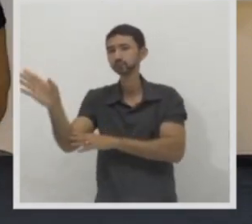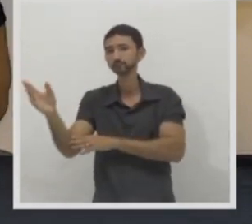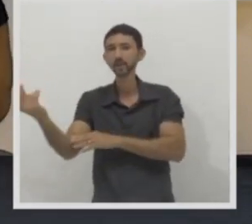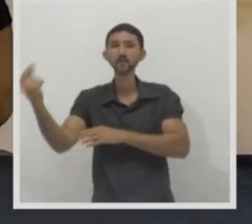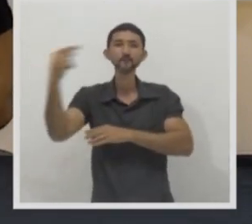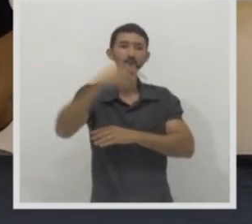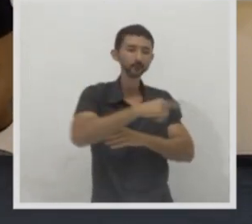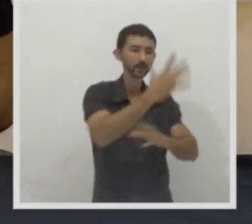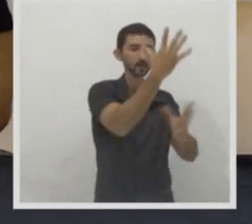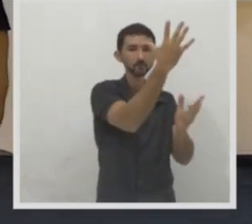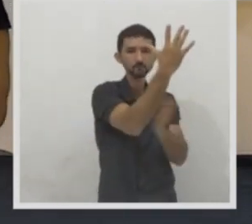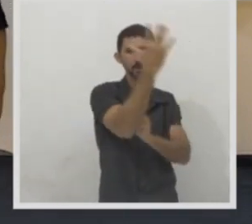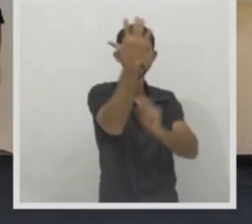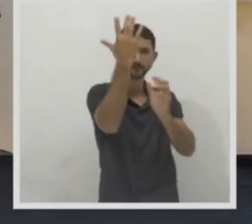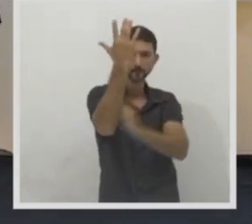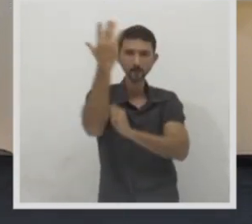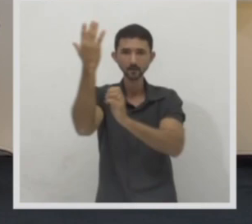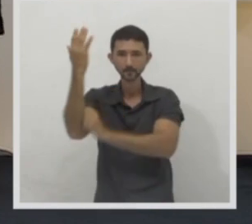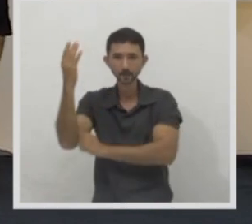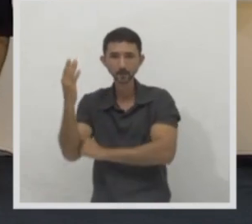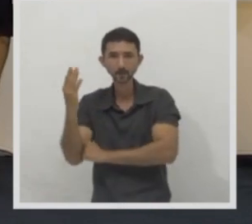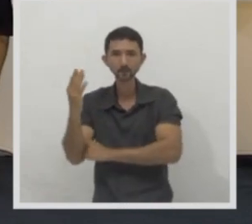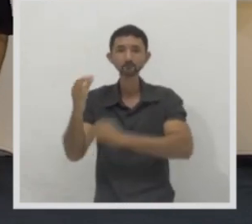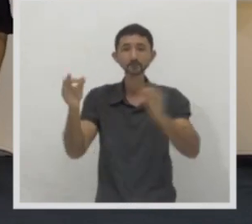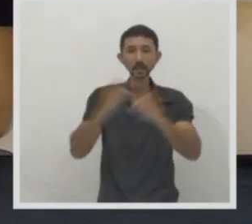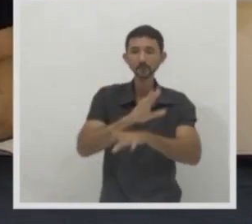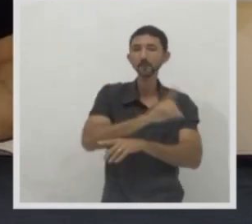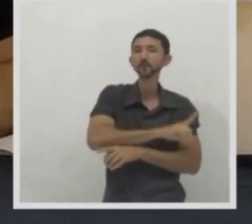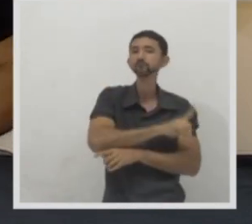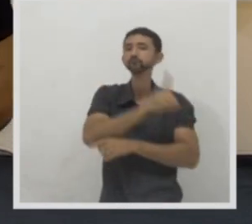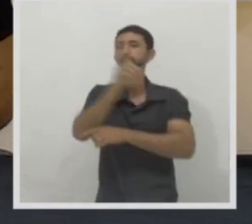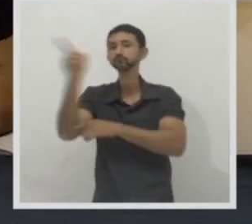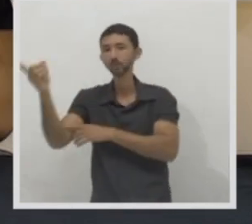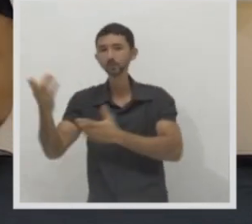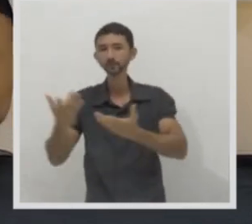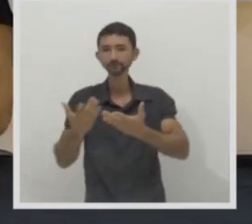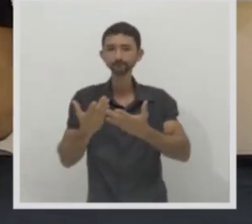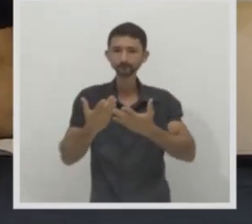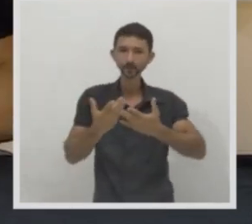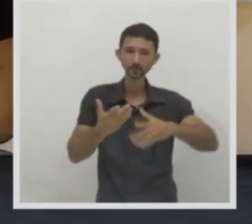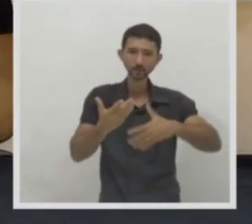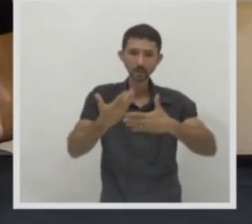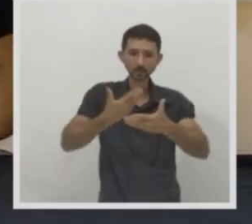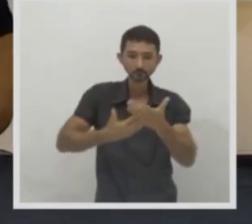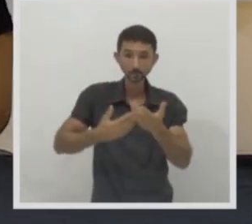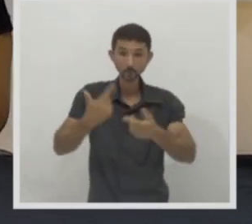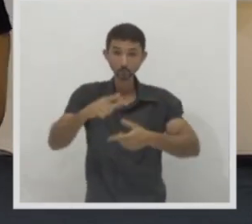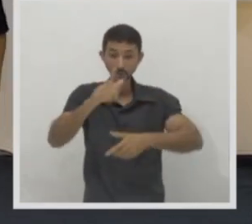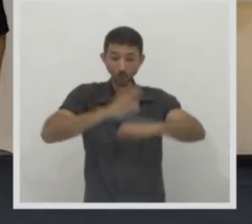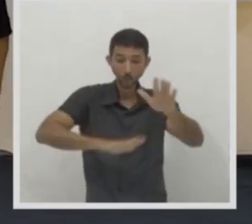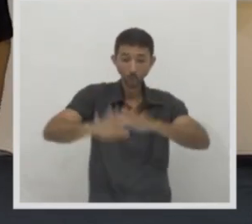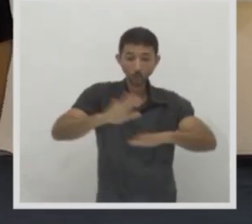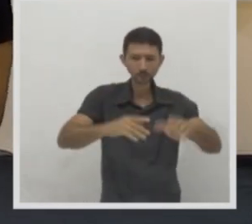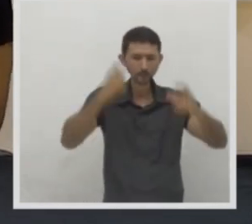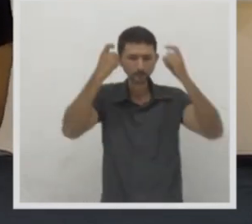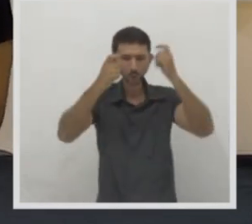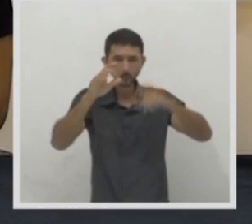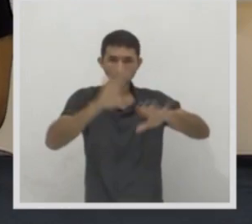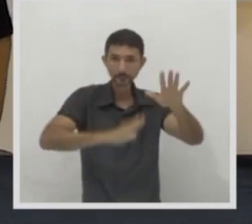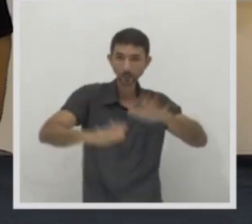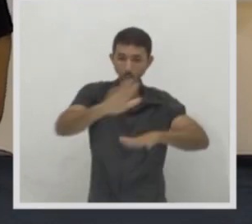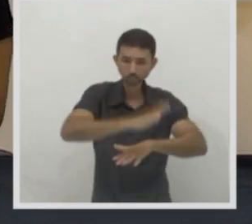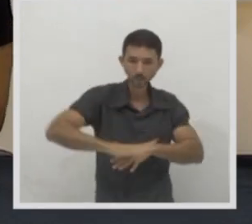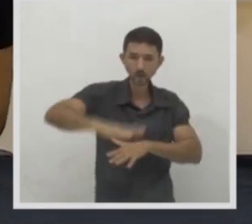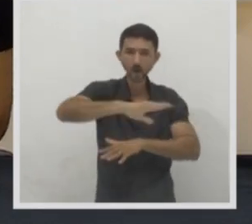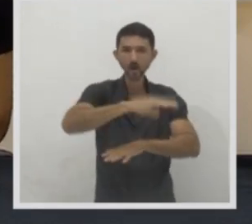desocupada. Tá? Então, ele foi nossa primeira atividade econômica, mas ele não dinamizou a ocupação desse território. Né?